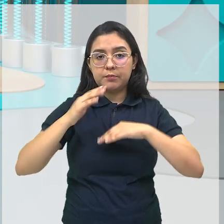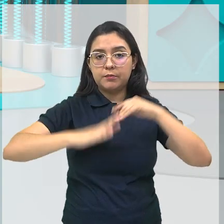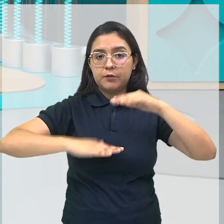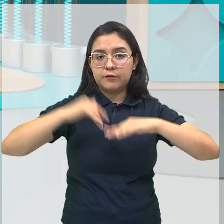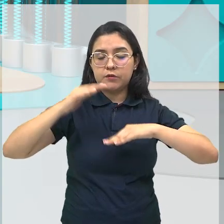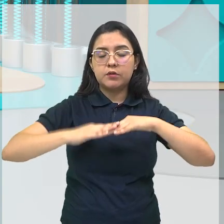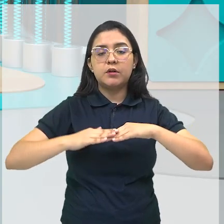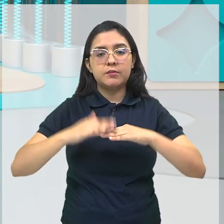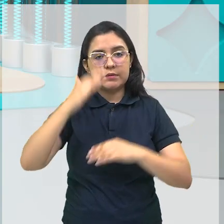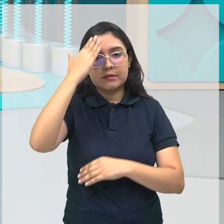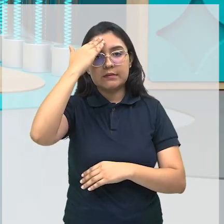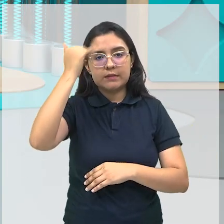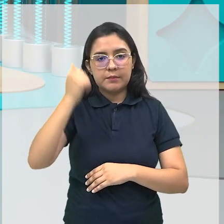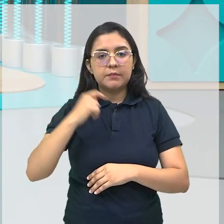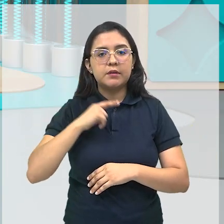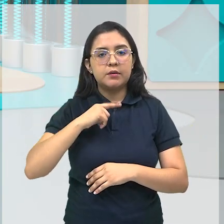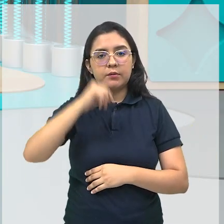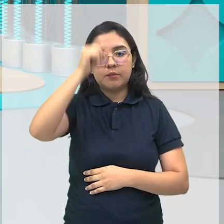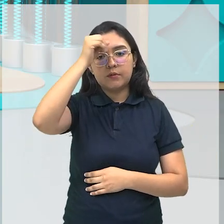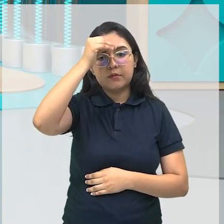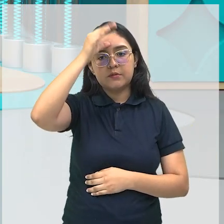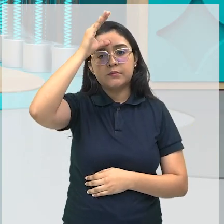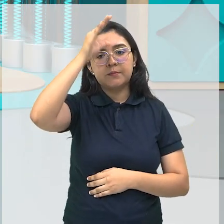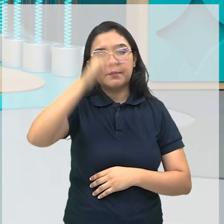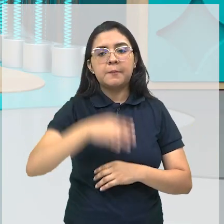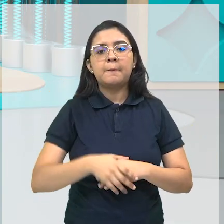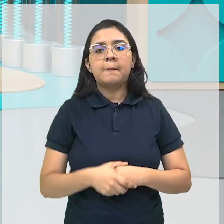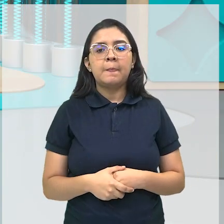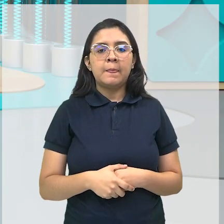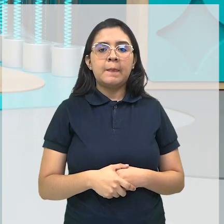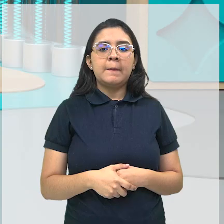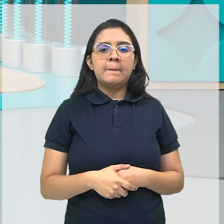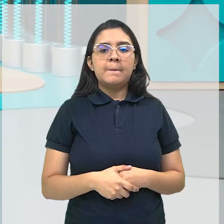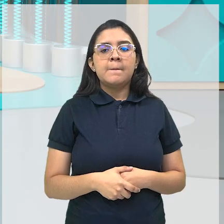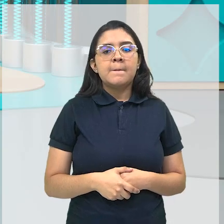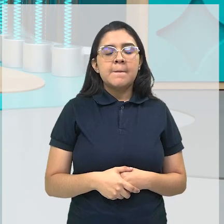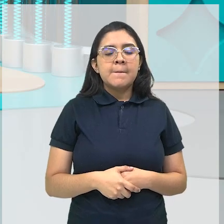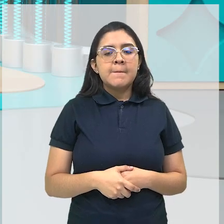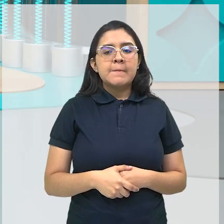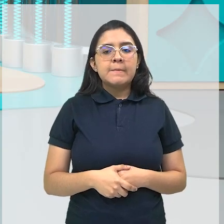esse preparo e pode ter, né,